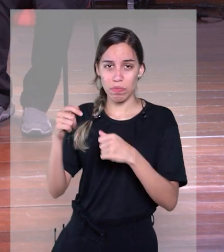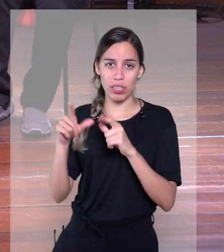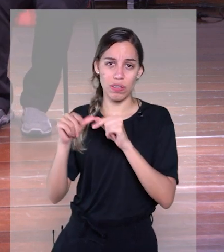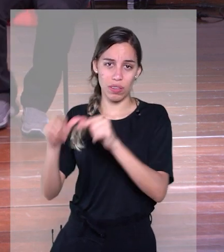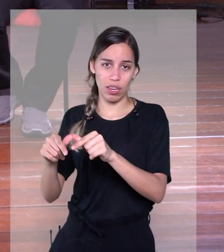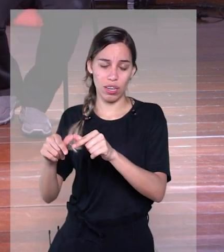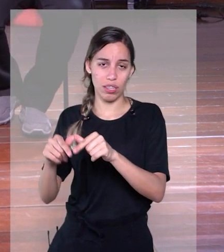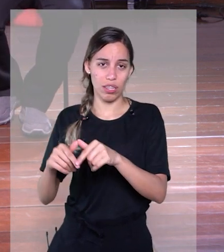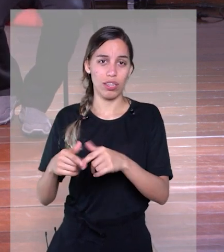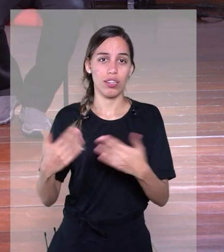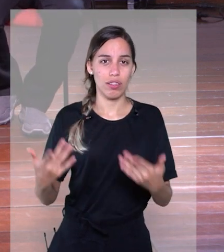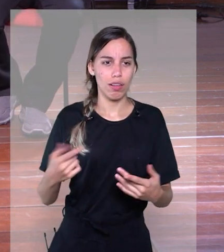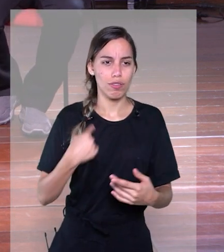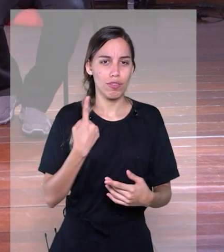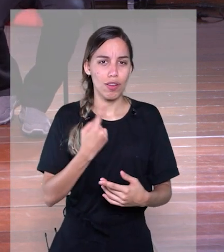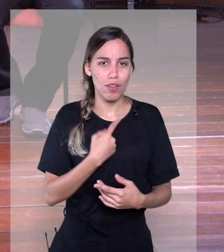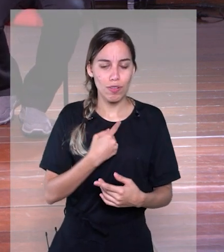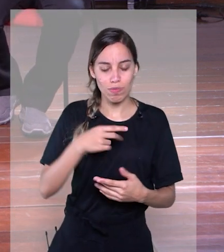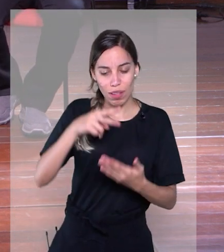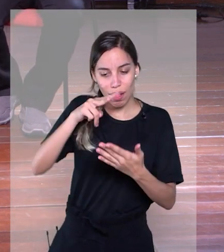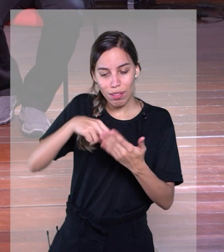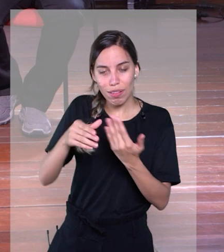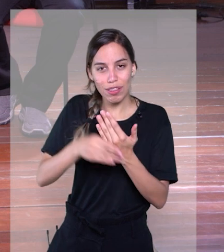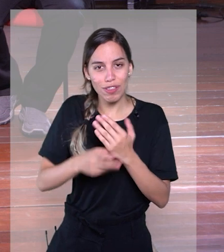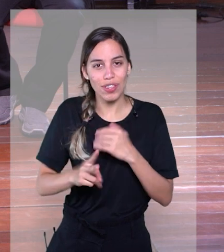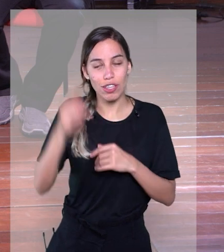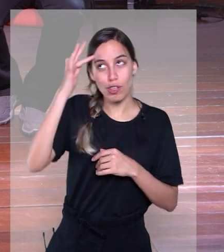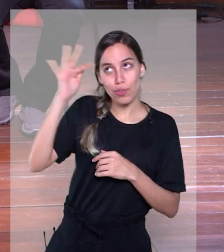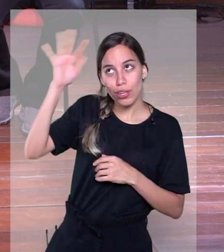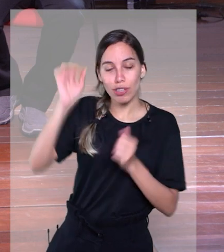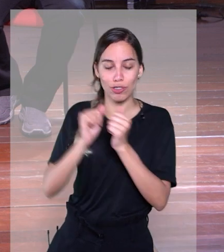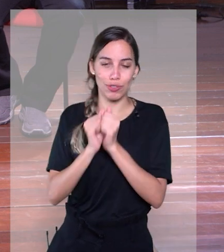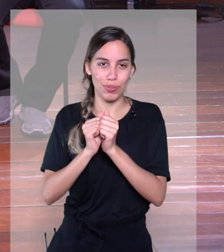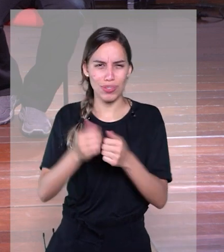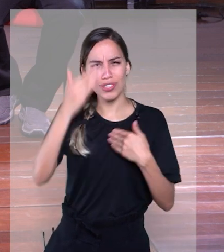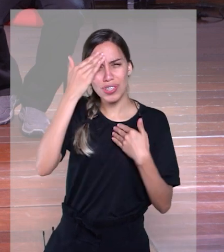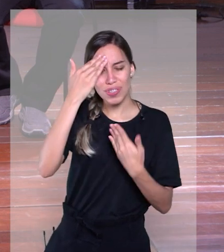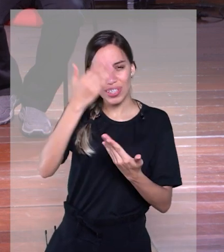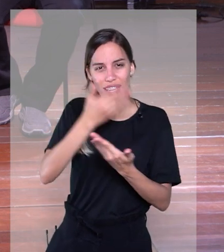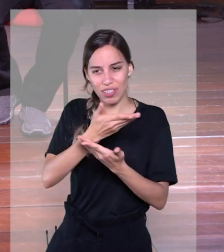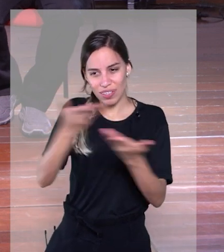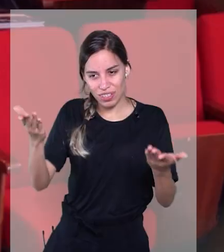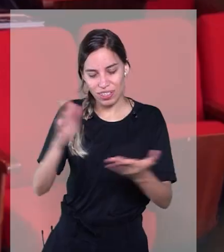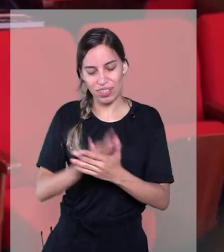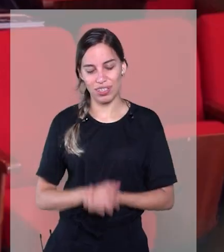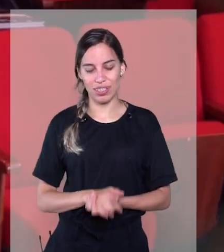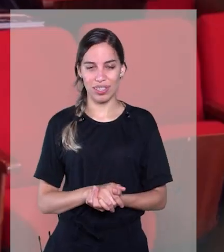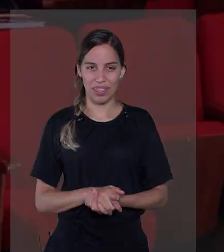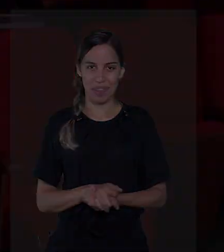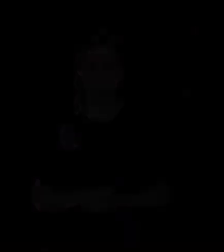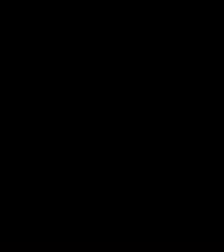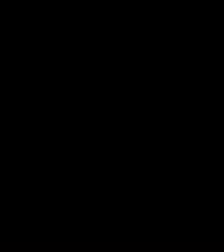semana curtindo, sonhando juntos aí. Muito obrigado aí. Obrigado a todos.